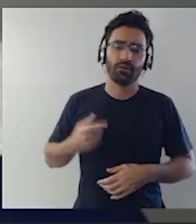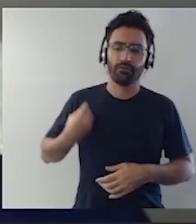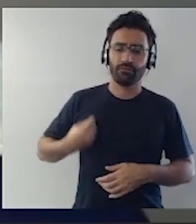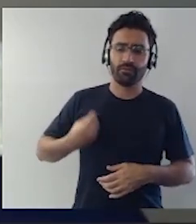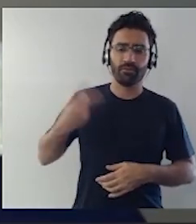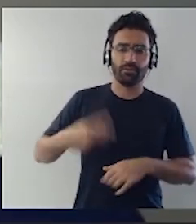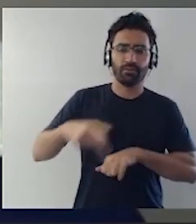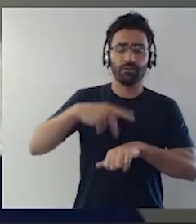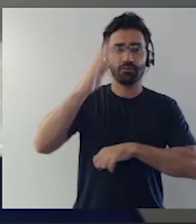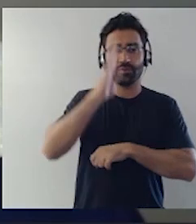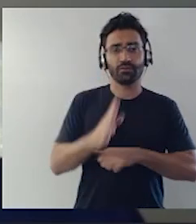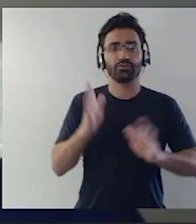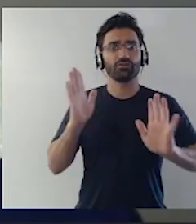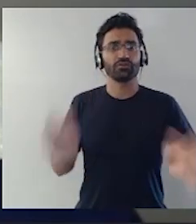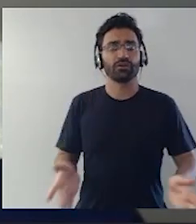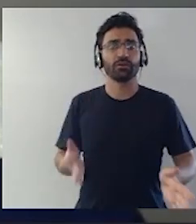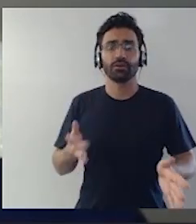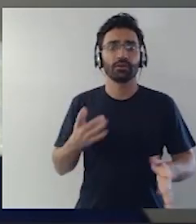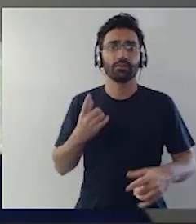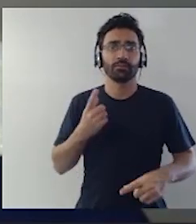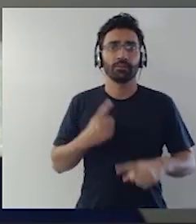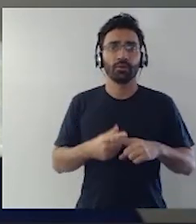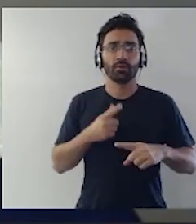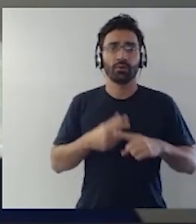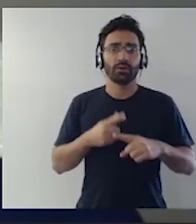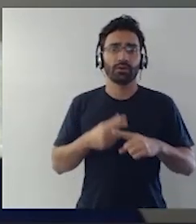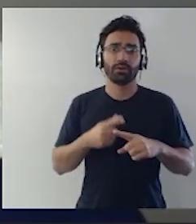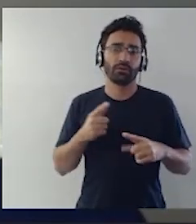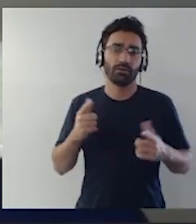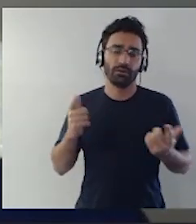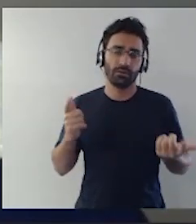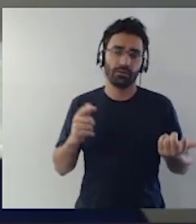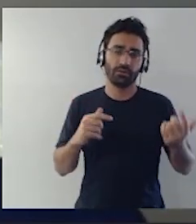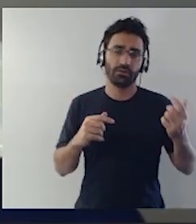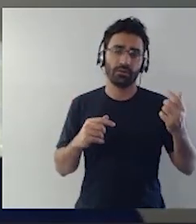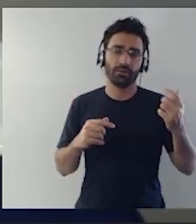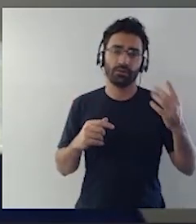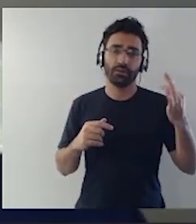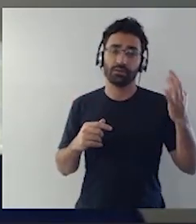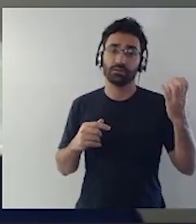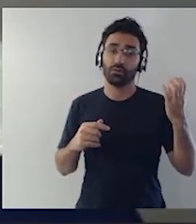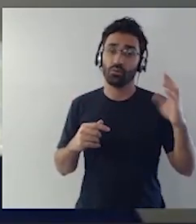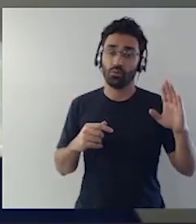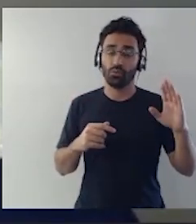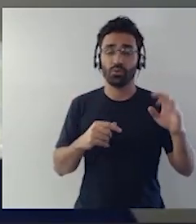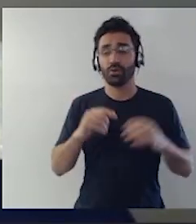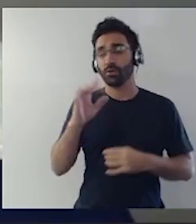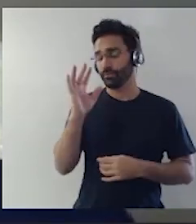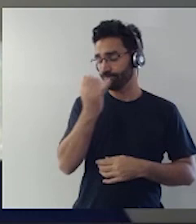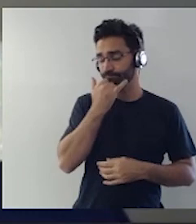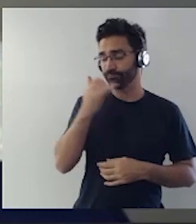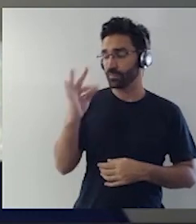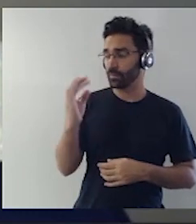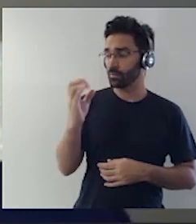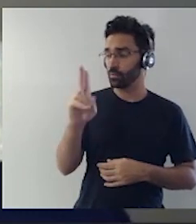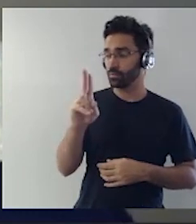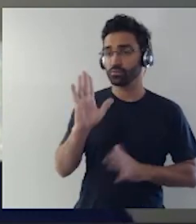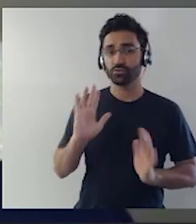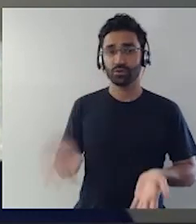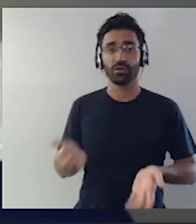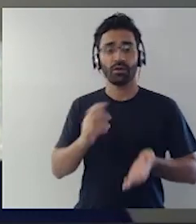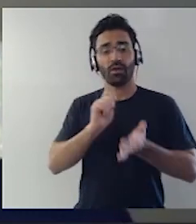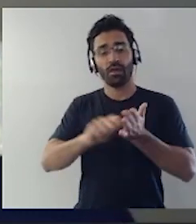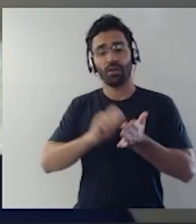Brasil por força de orientações do Tribunal de Contas da União, em processo da relatoria do ministro